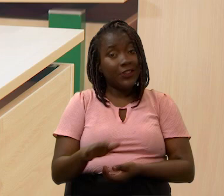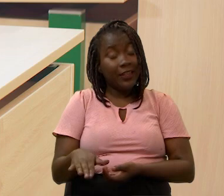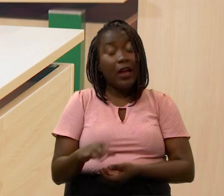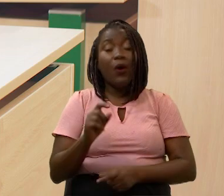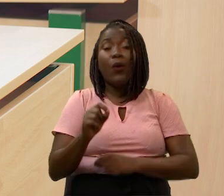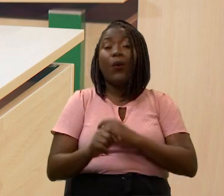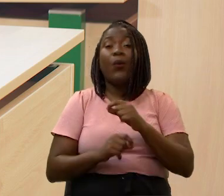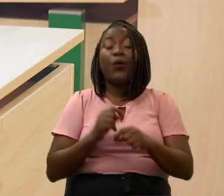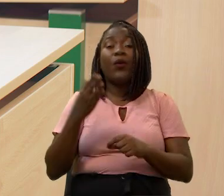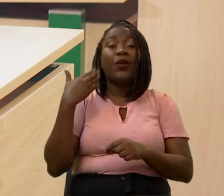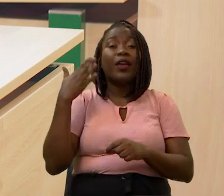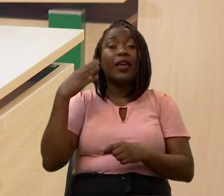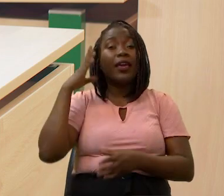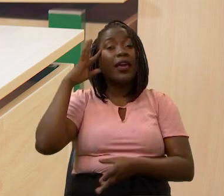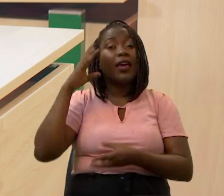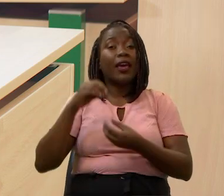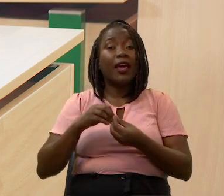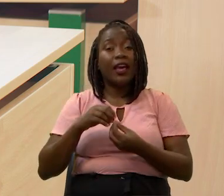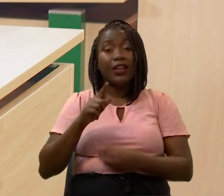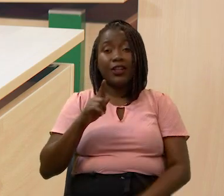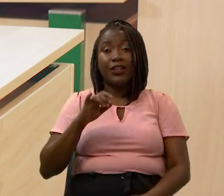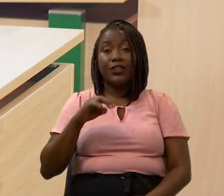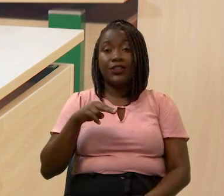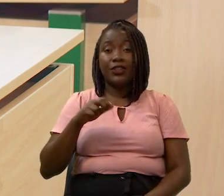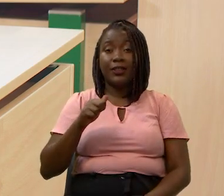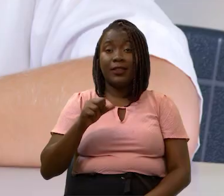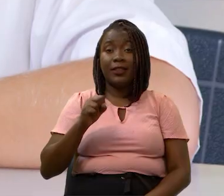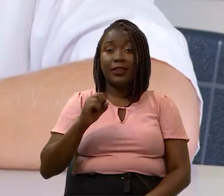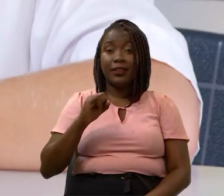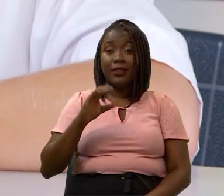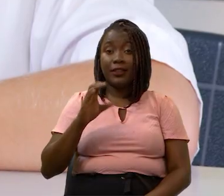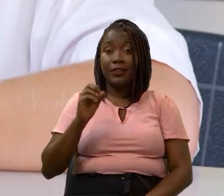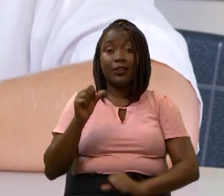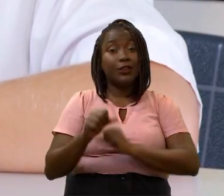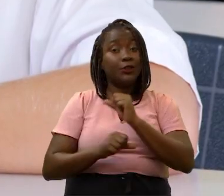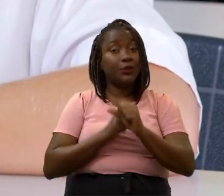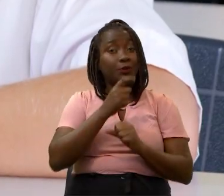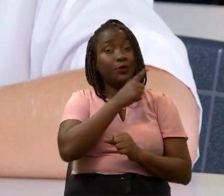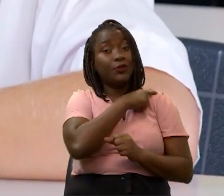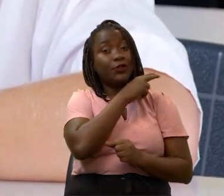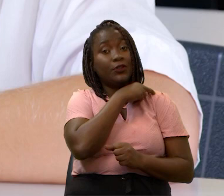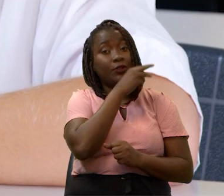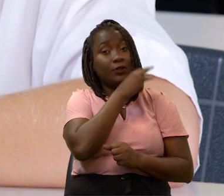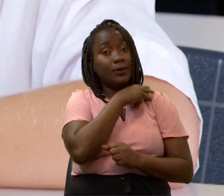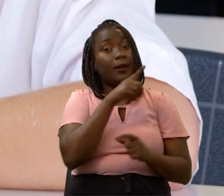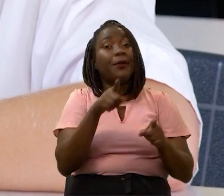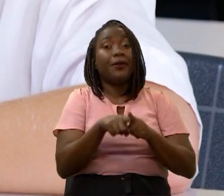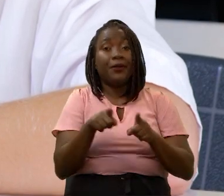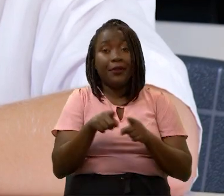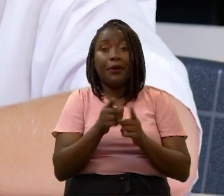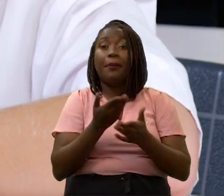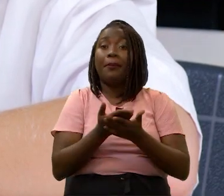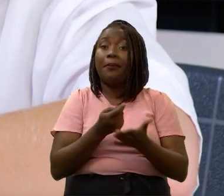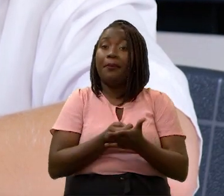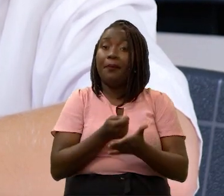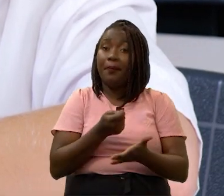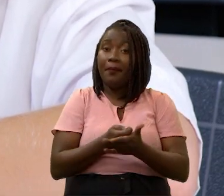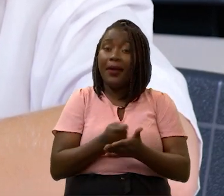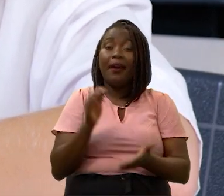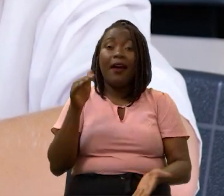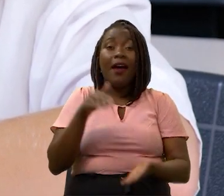obrigatória das crianças. E o que era considerado ginásio, né, passa a ser chamado de ensino médio, que também é uma